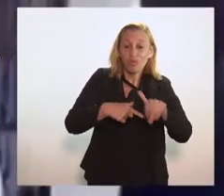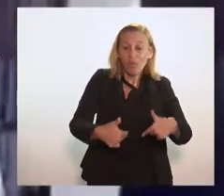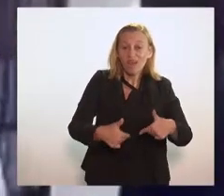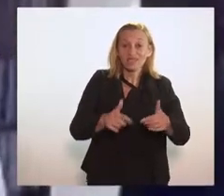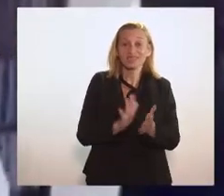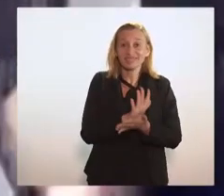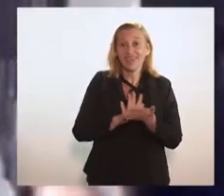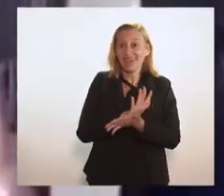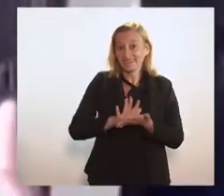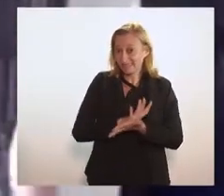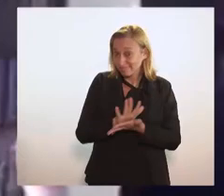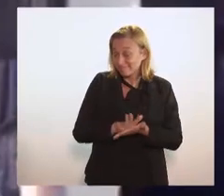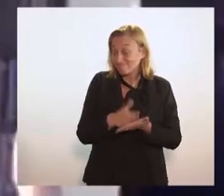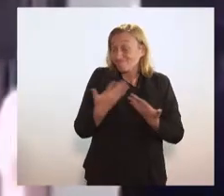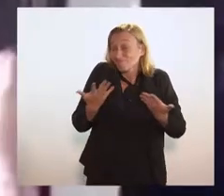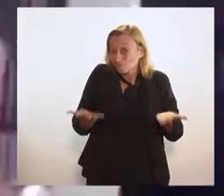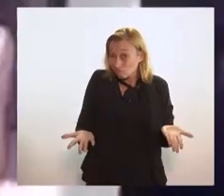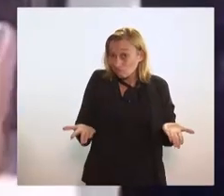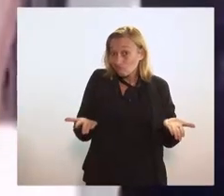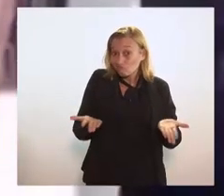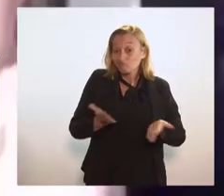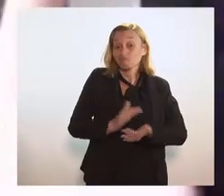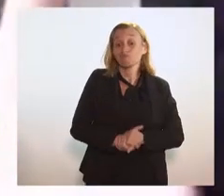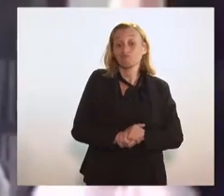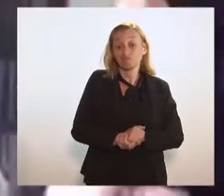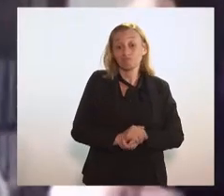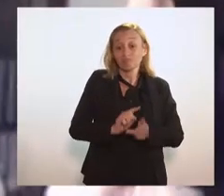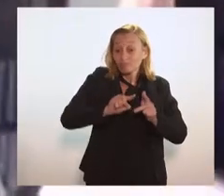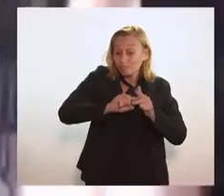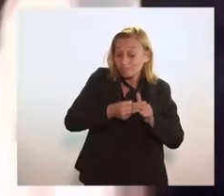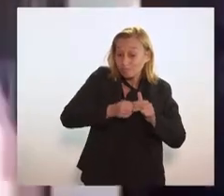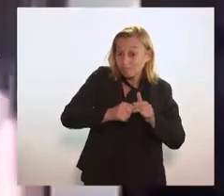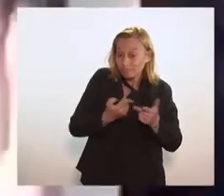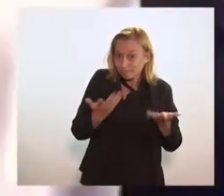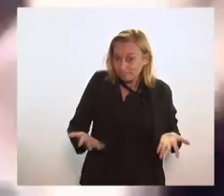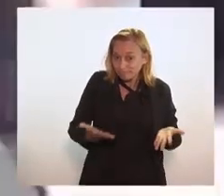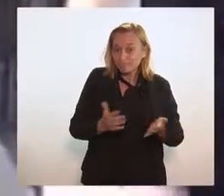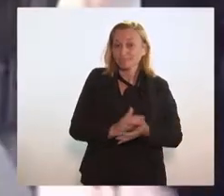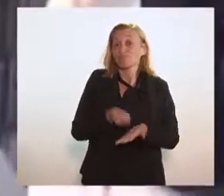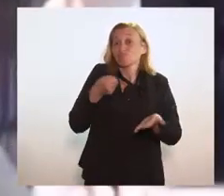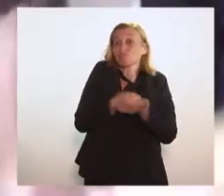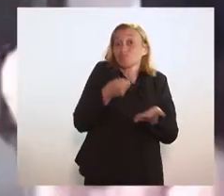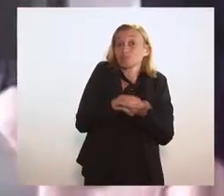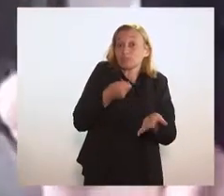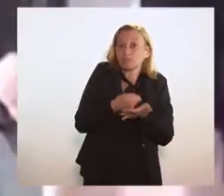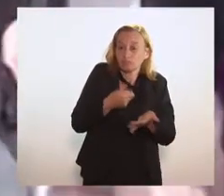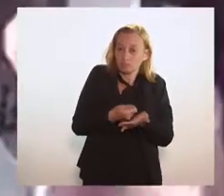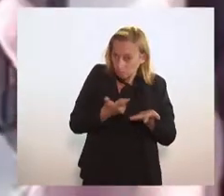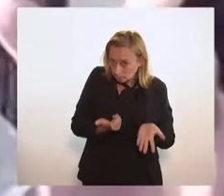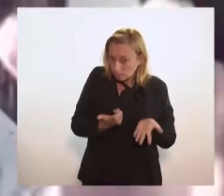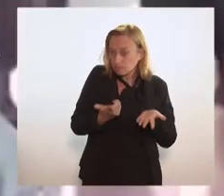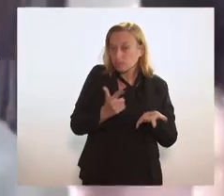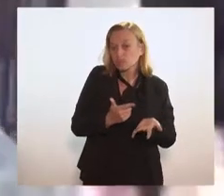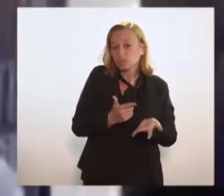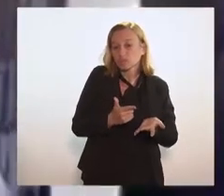providência em relação a regulamentar ou exigir que